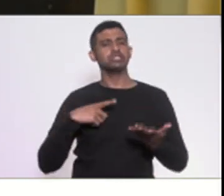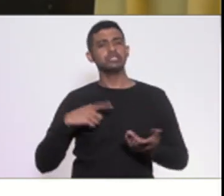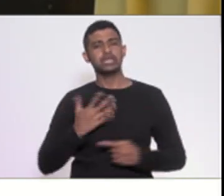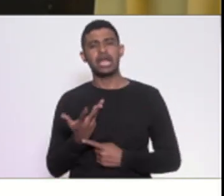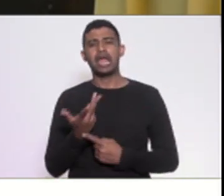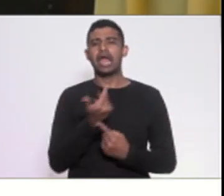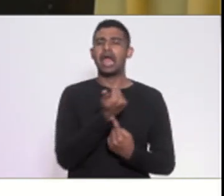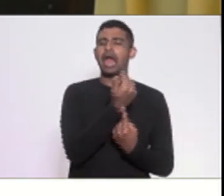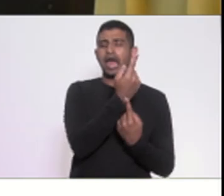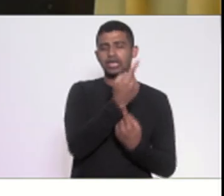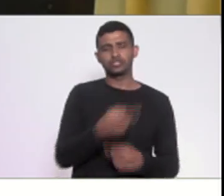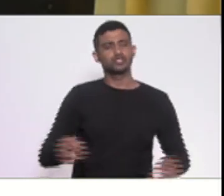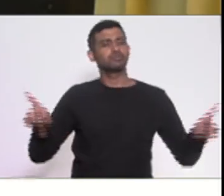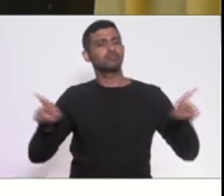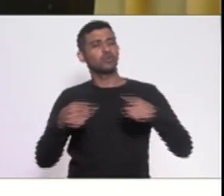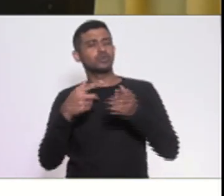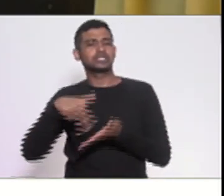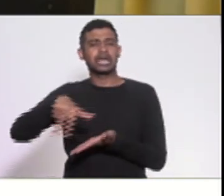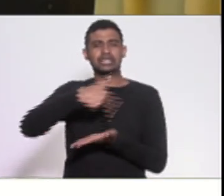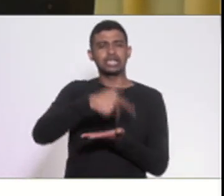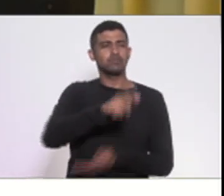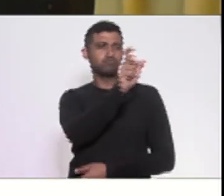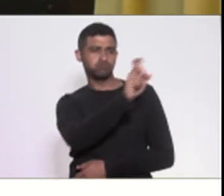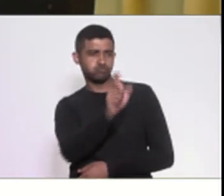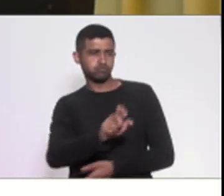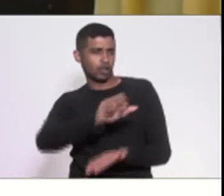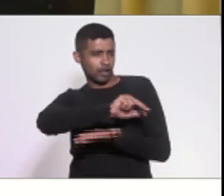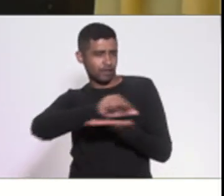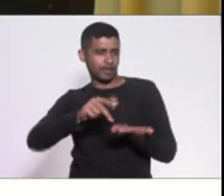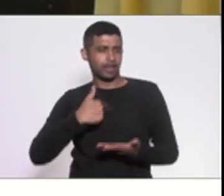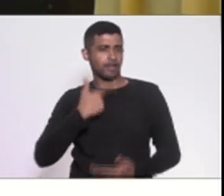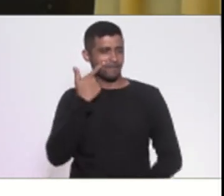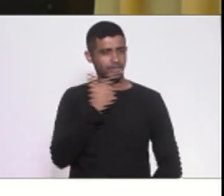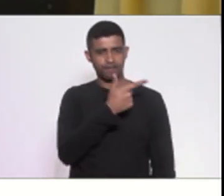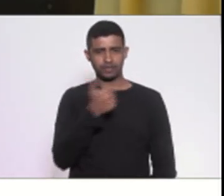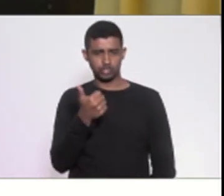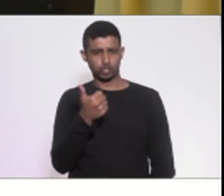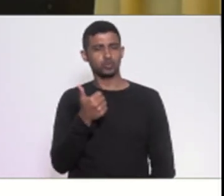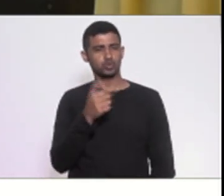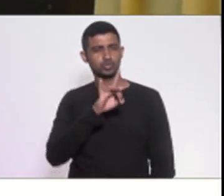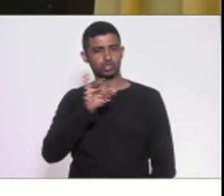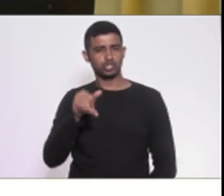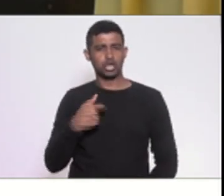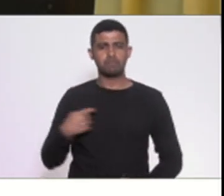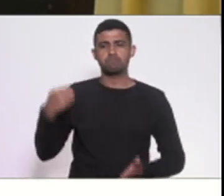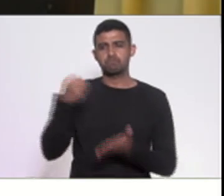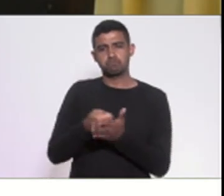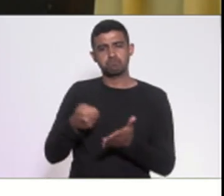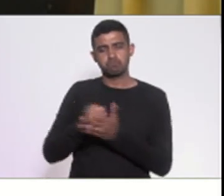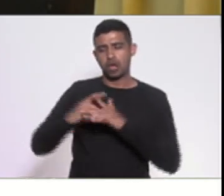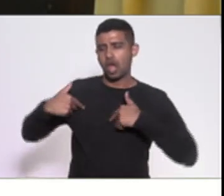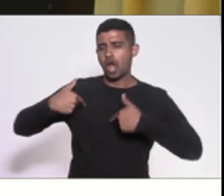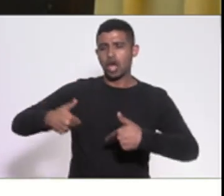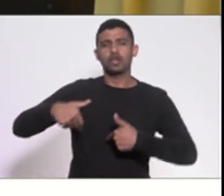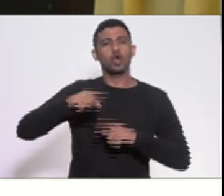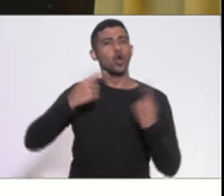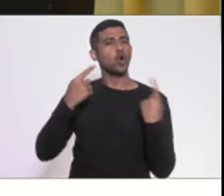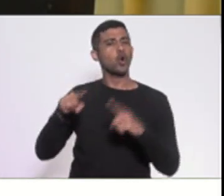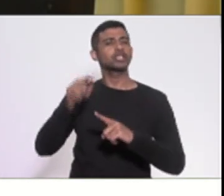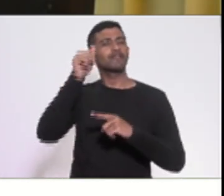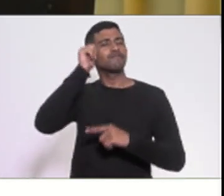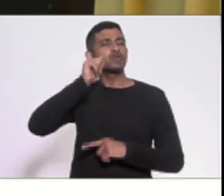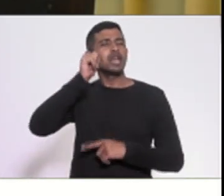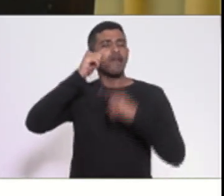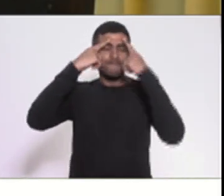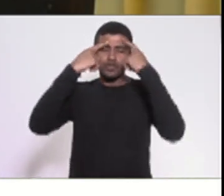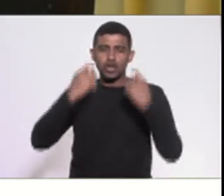dança, grafite, poesia, entre outras, durante os 21 dias de ativismo pelo fim da violência contra a mulher no estado do Rio de Janeiro,